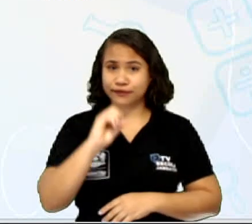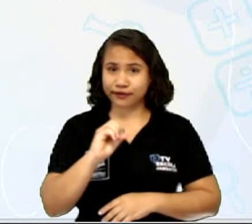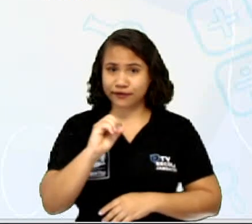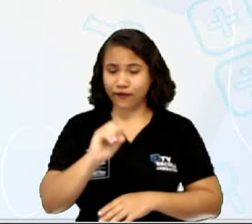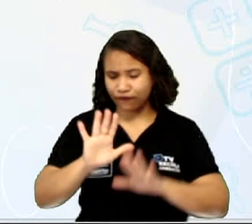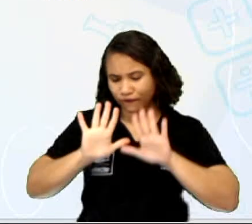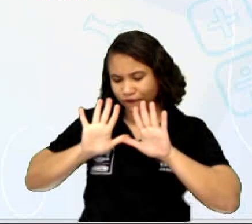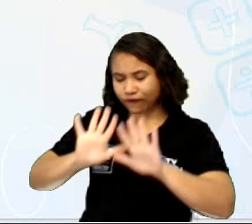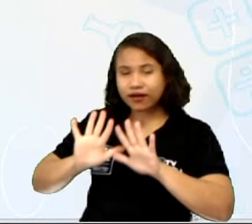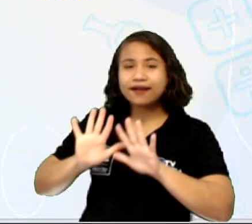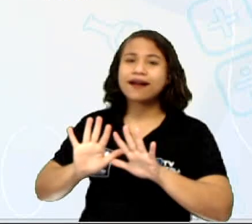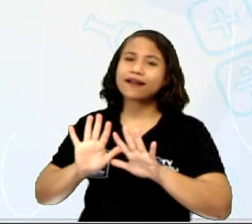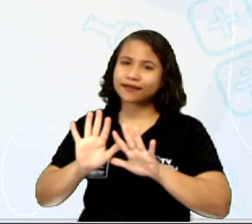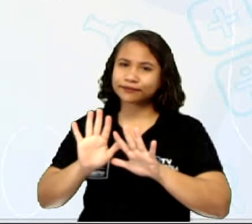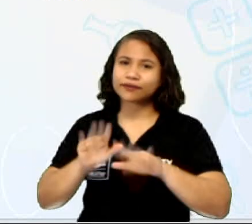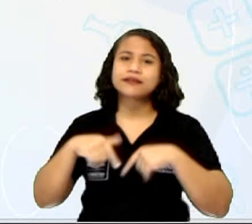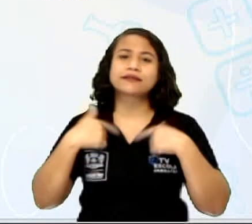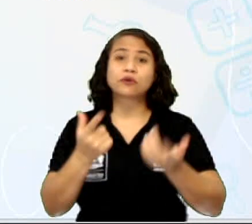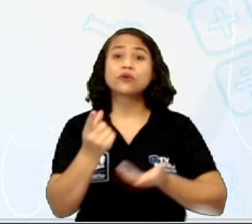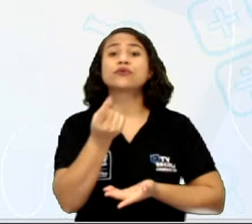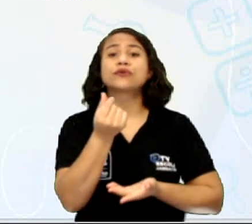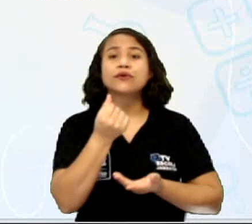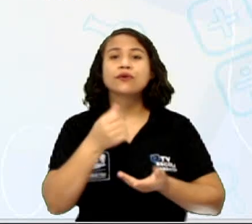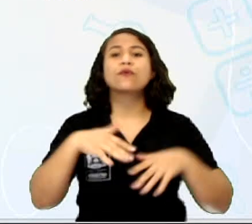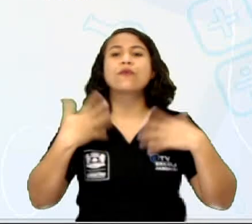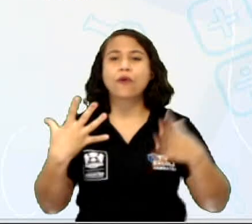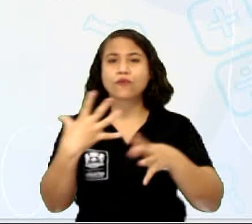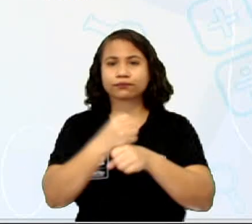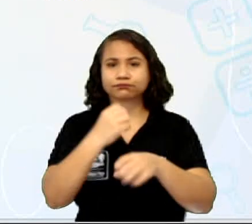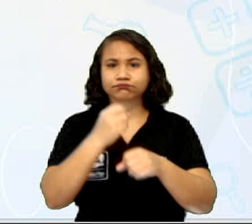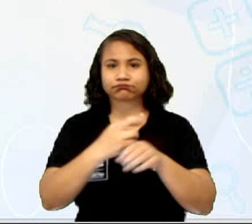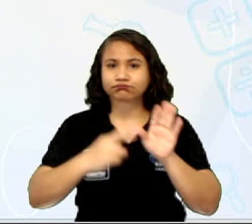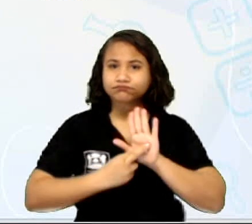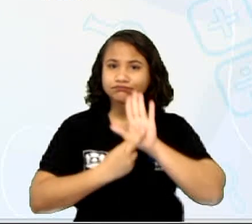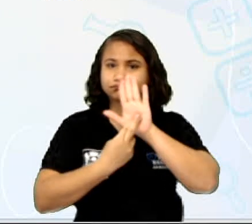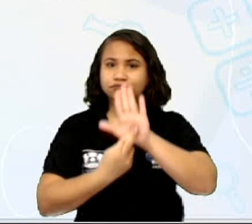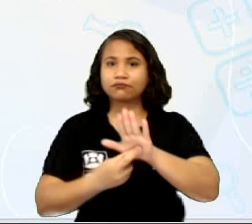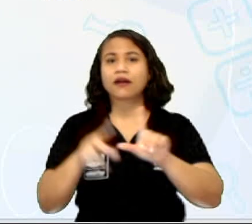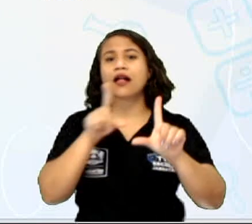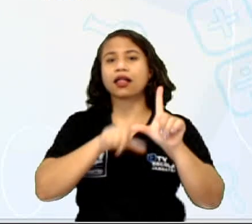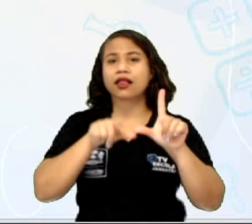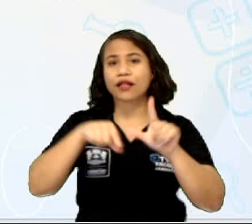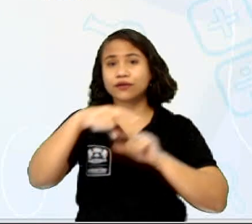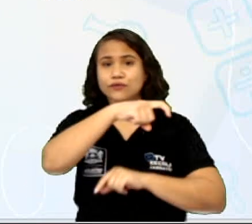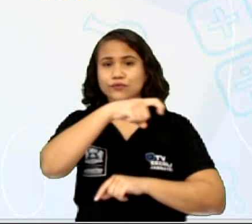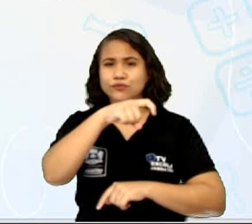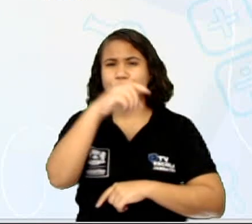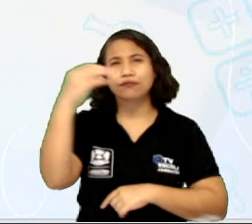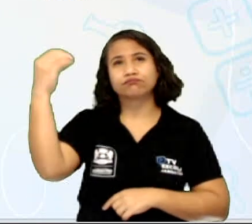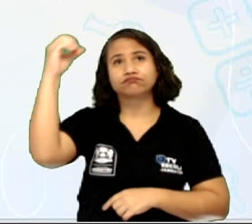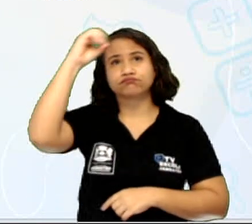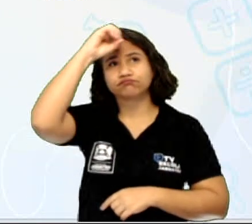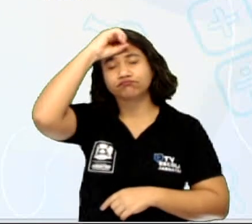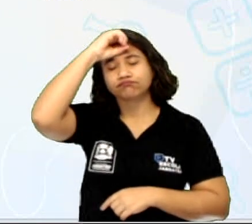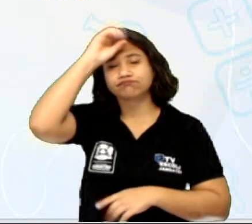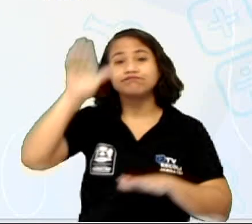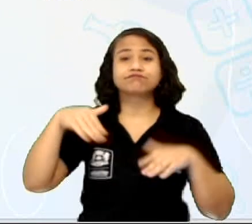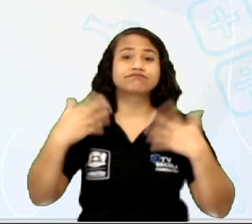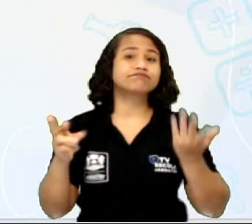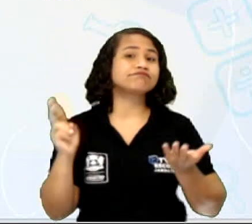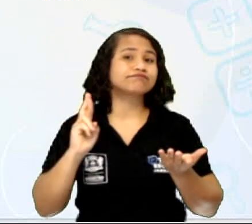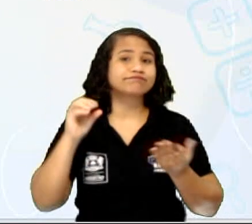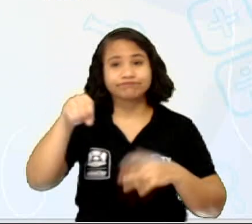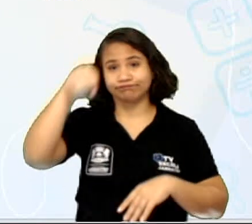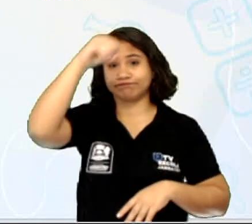ele vai ficar lá embaixo de peças e o dinheiro quero que a gente precisa calcular a gente vai representar eu fiz porque a gente não sabe o valor certo